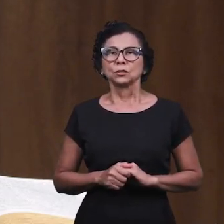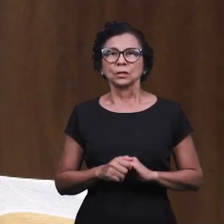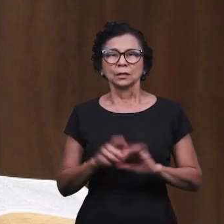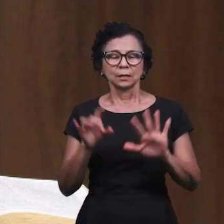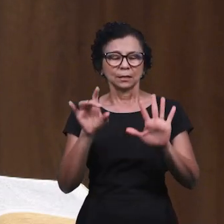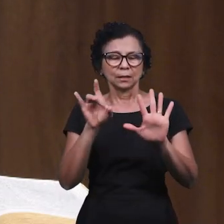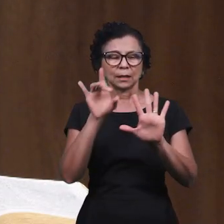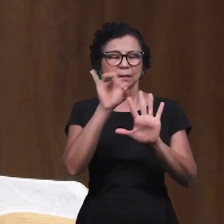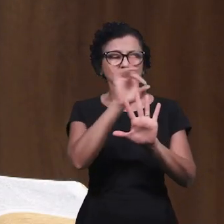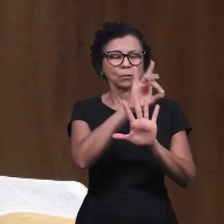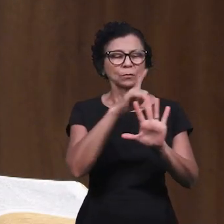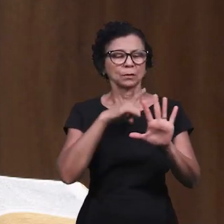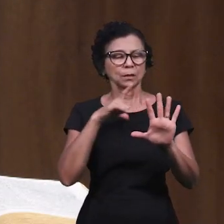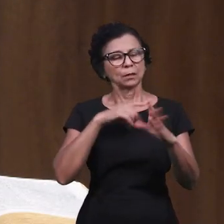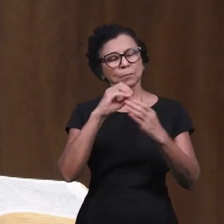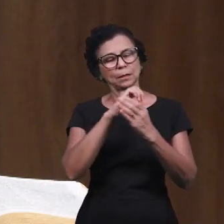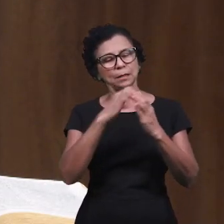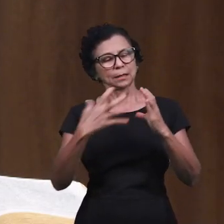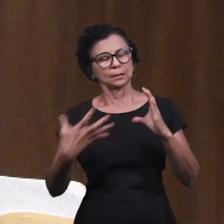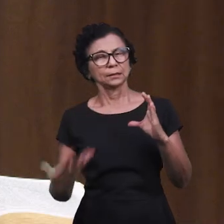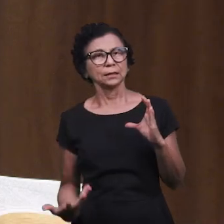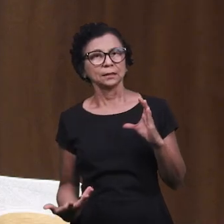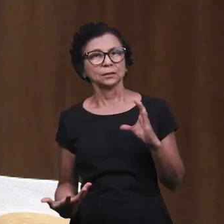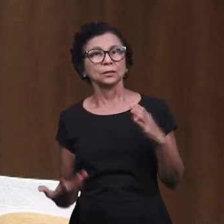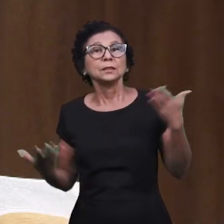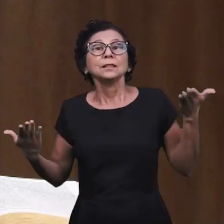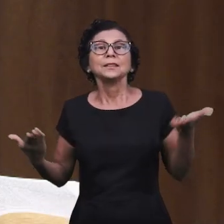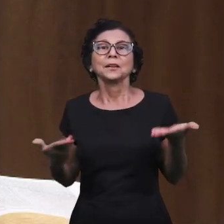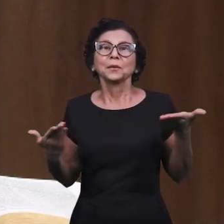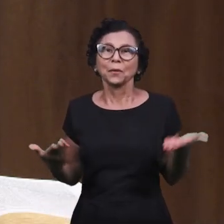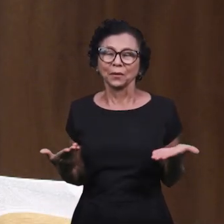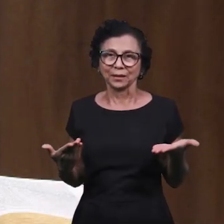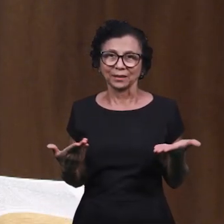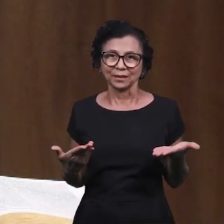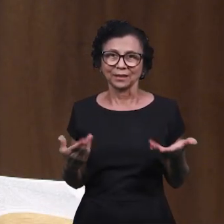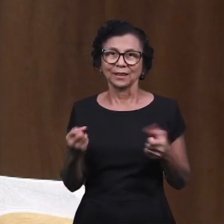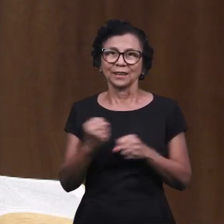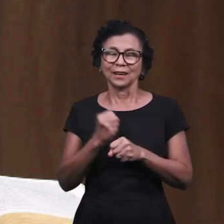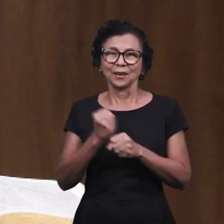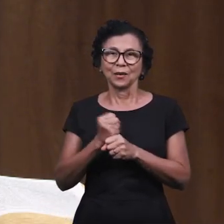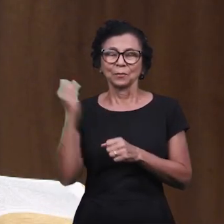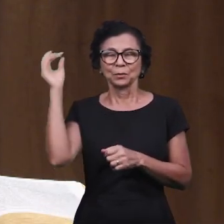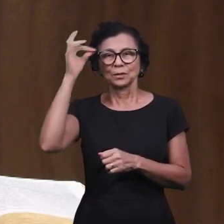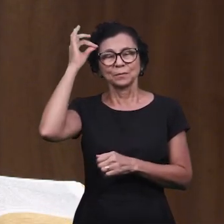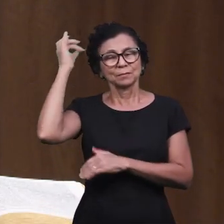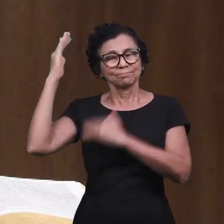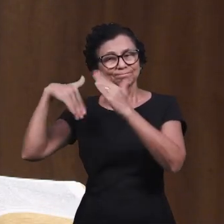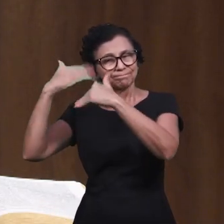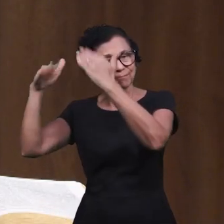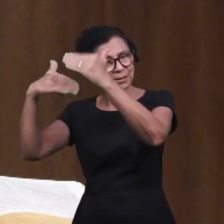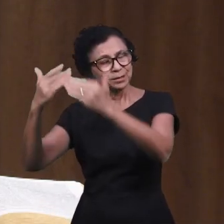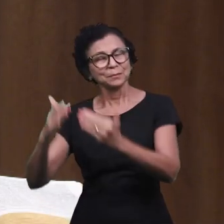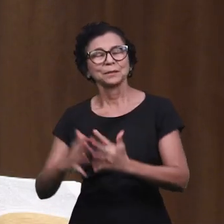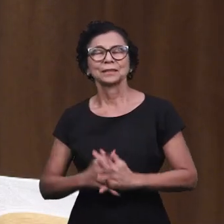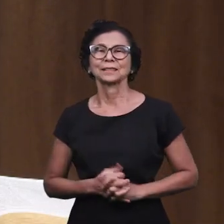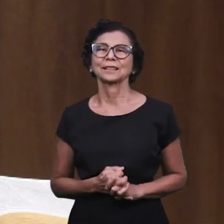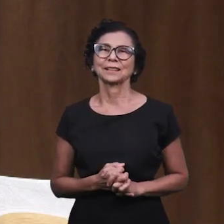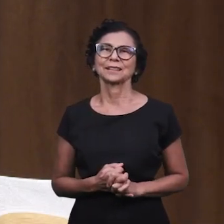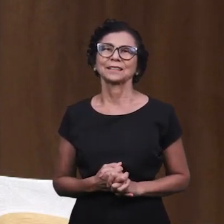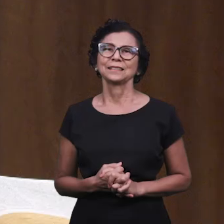uma necessidade já, a dinâmica da obra, a velocidade da revelação, que agora já há uma necessidade